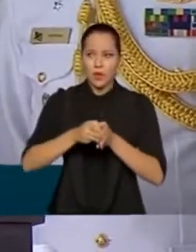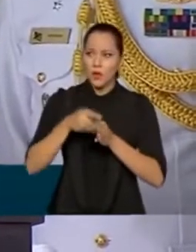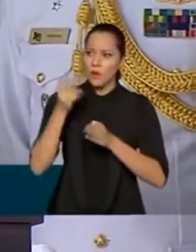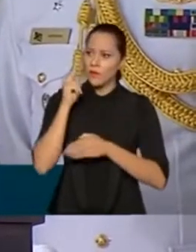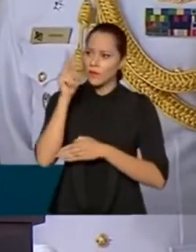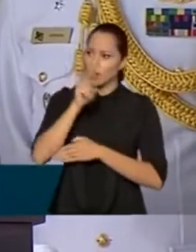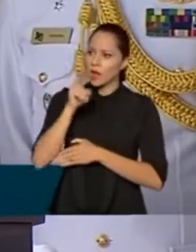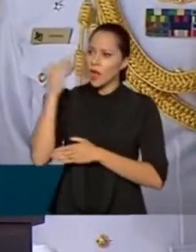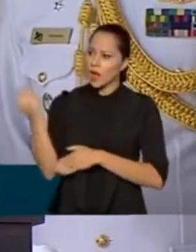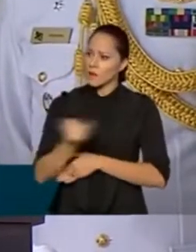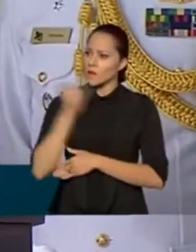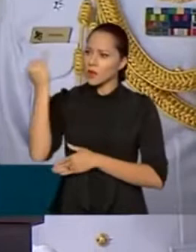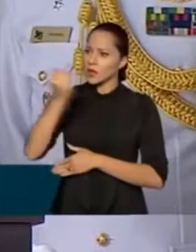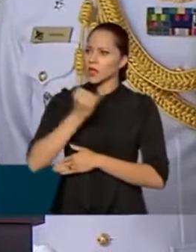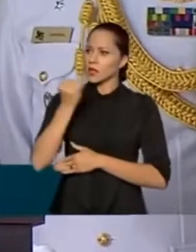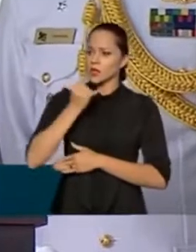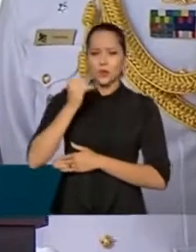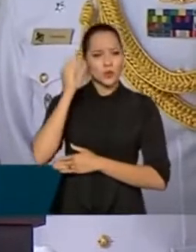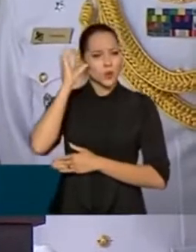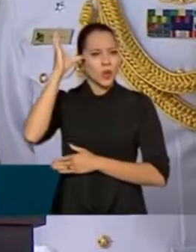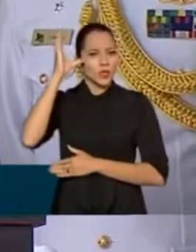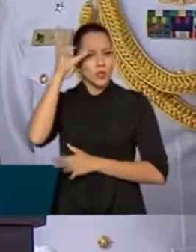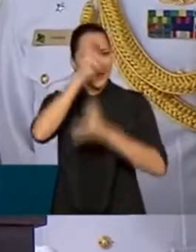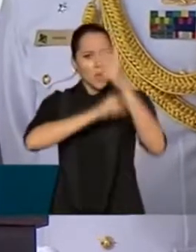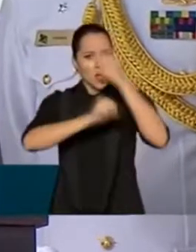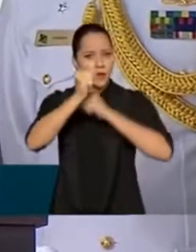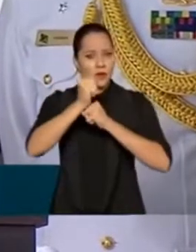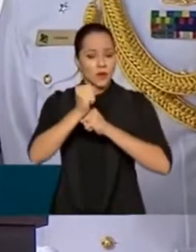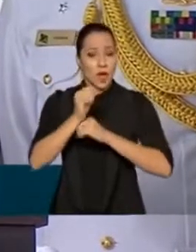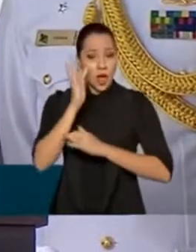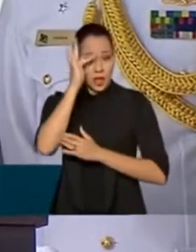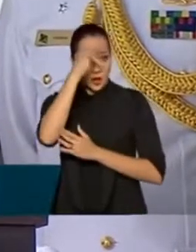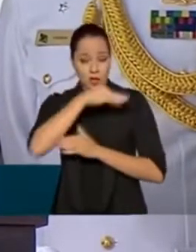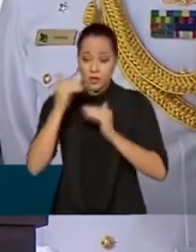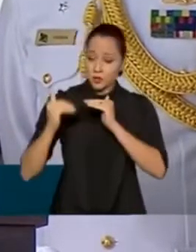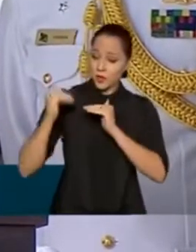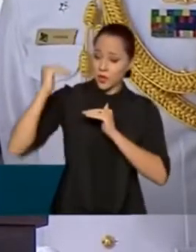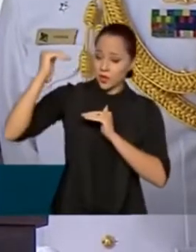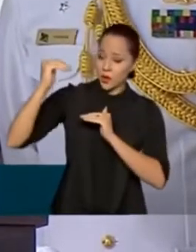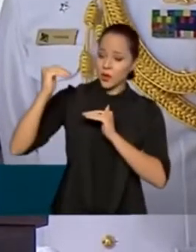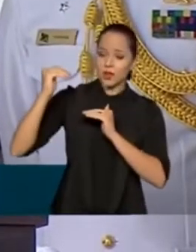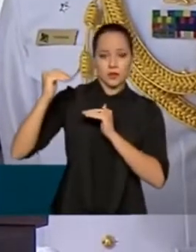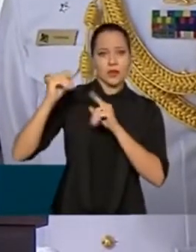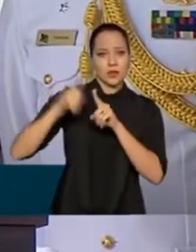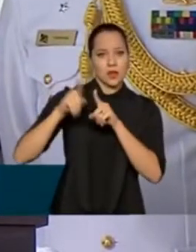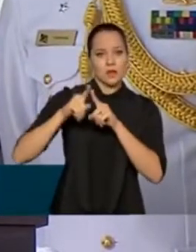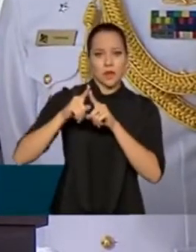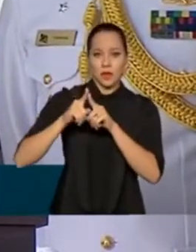importância da Rosa das Virtudes, a cooperação e lealdade entre superiores, pares e subordinados.